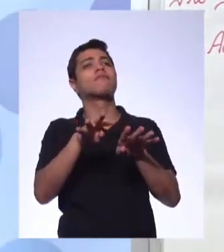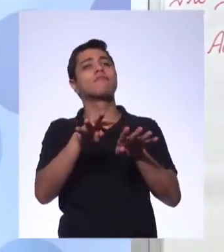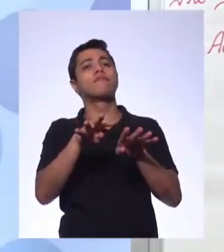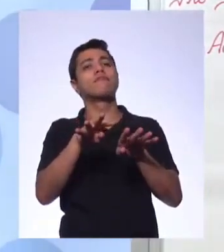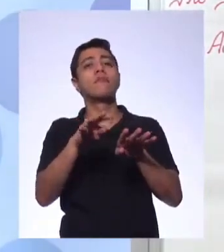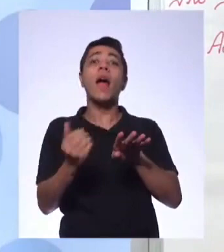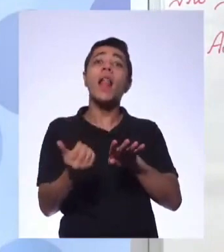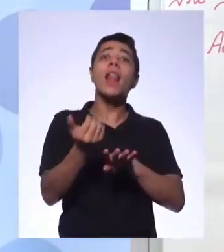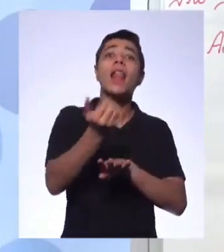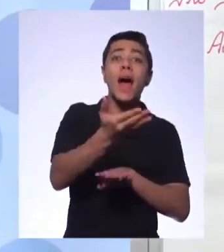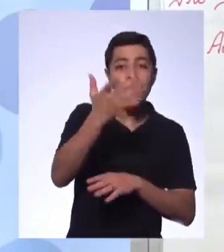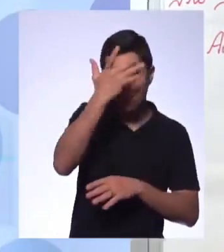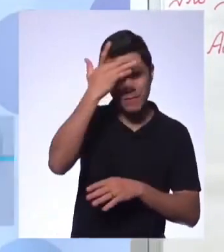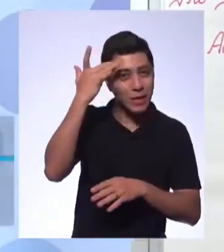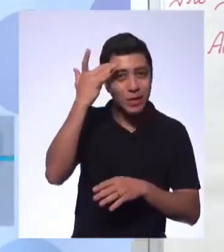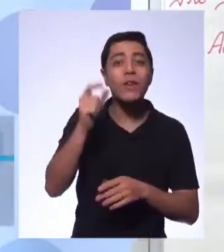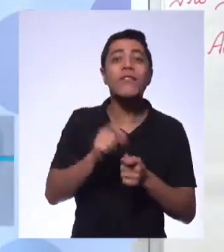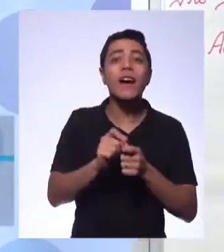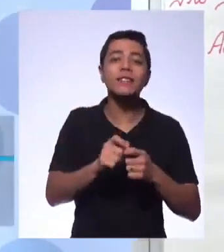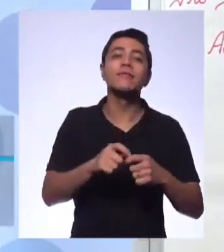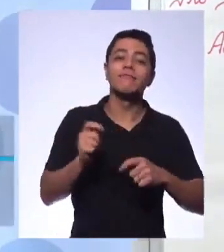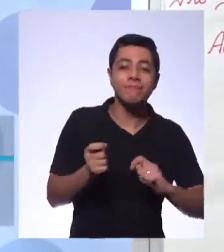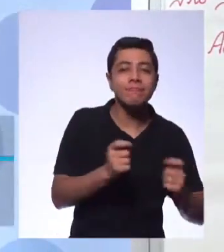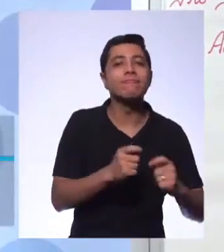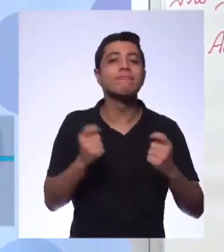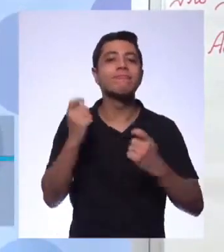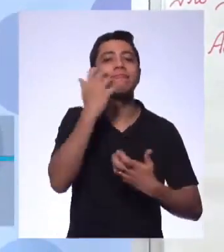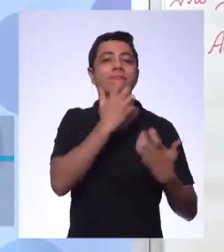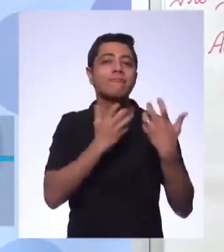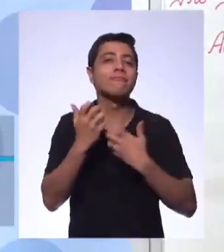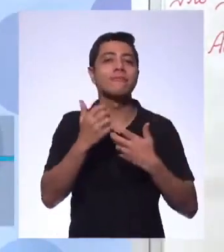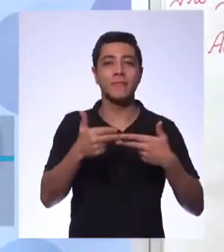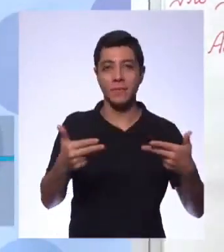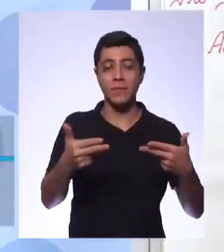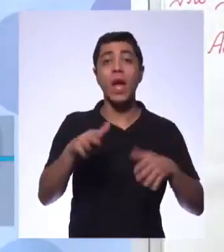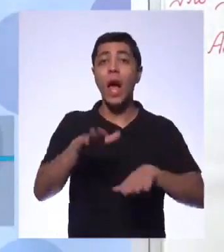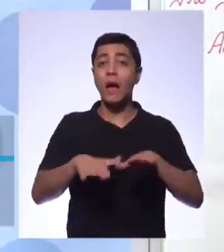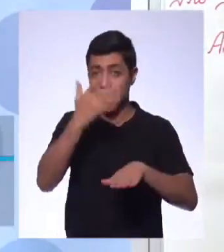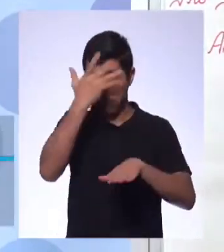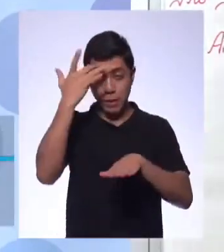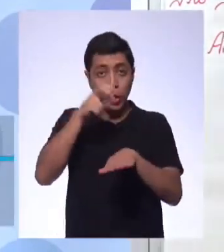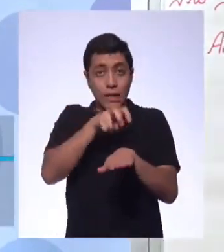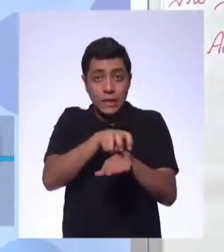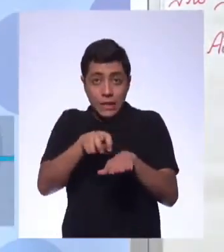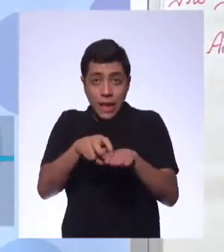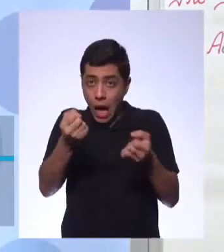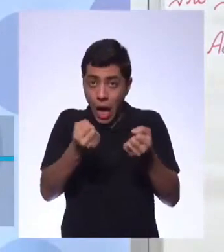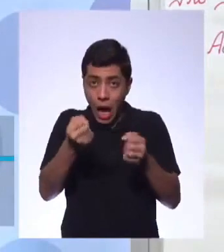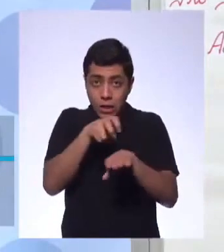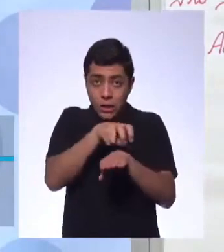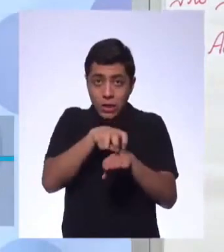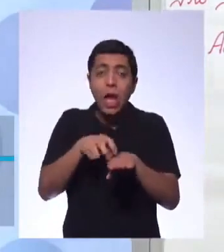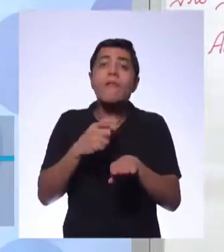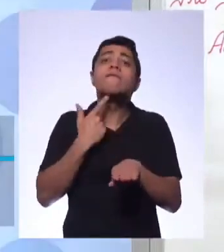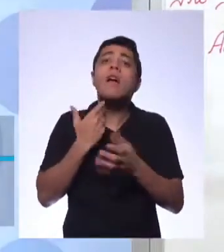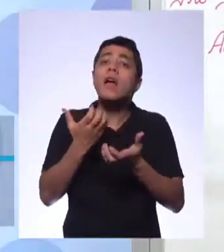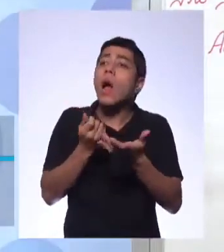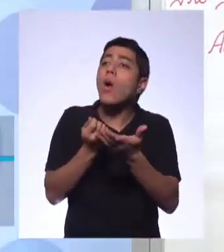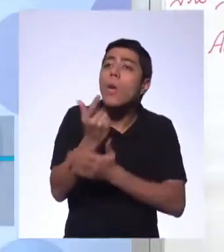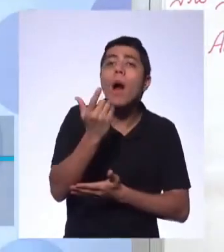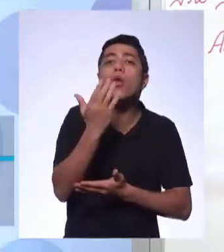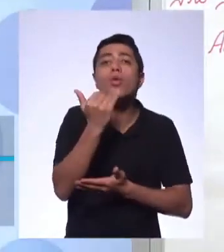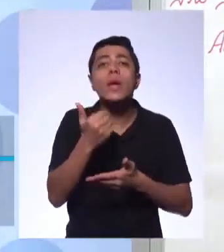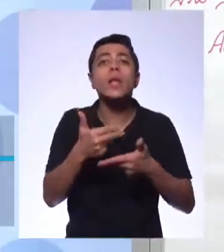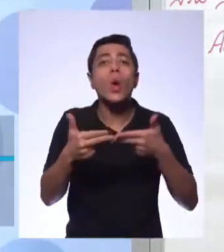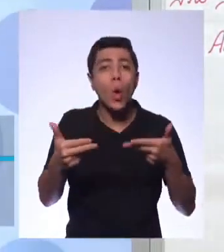que estão trabalhando nessa organização, elas chegam até o seu carro e entregam para você a comida ali, tá? Então, está tudo sendo feito, né,